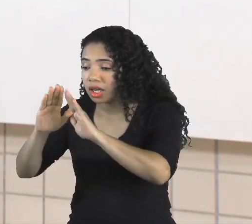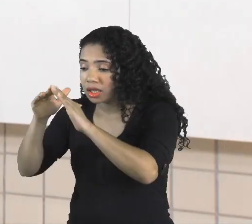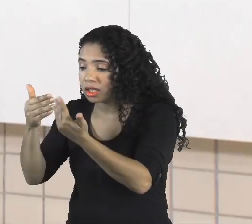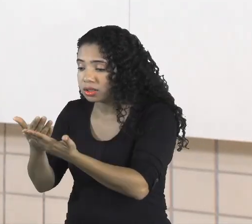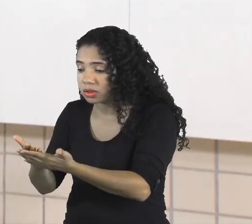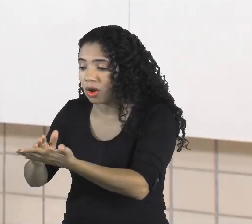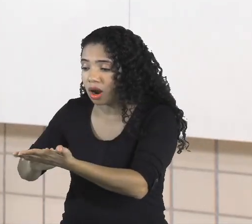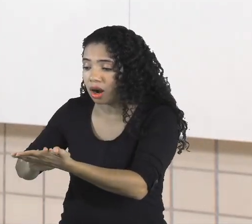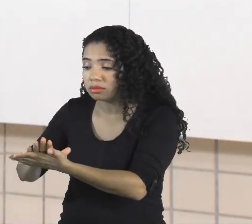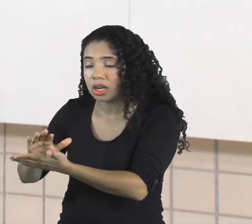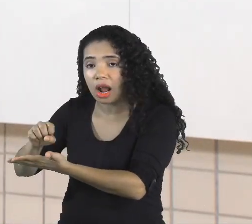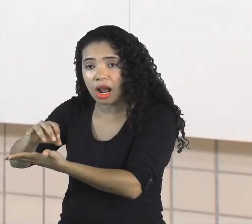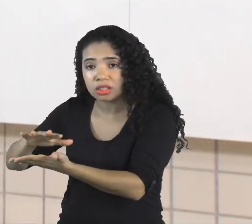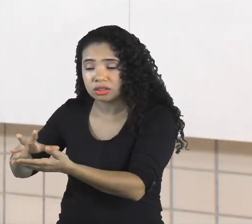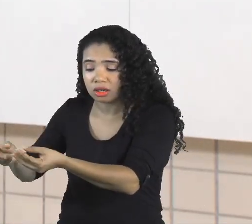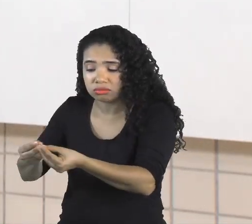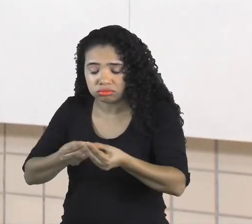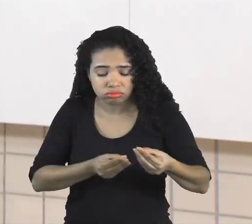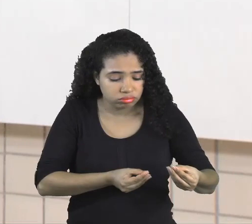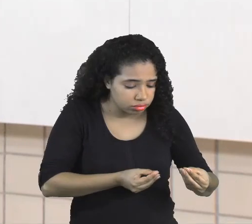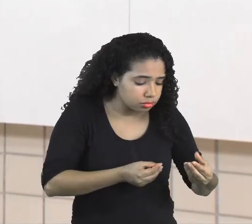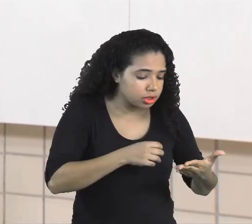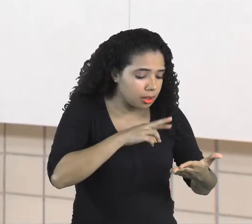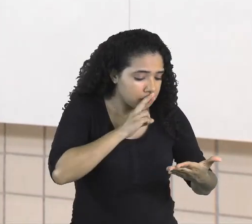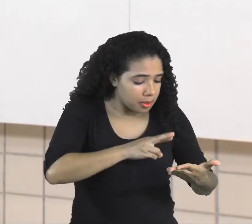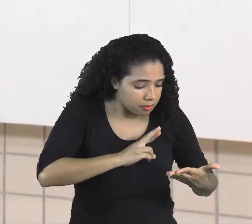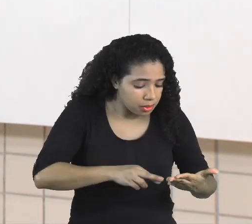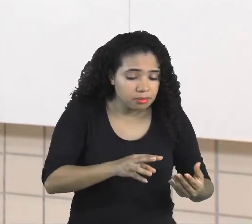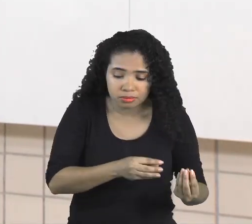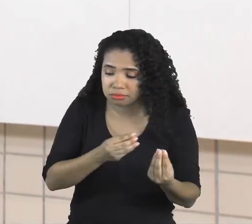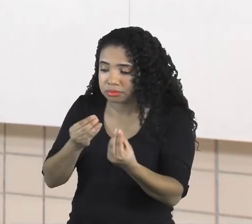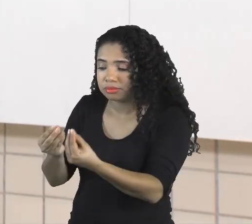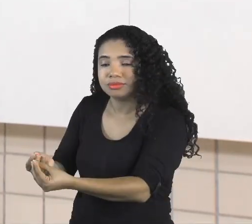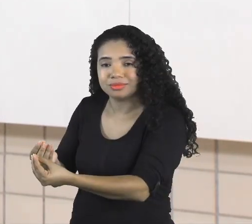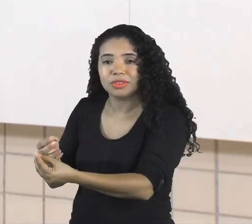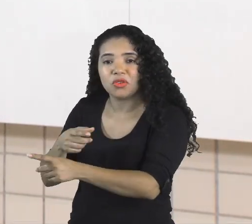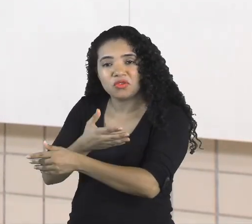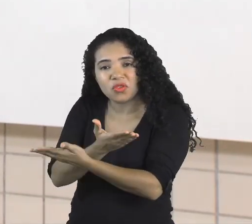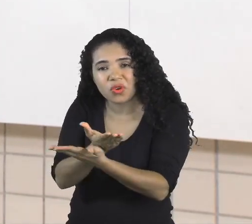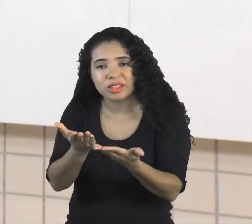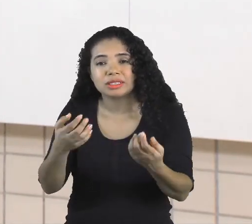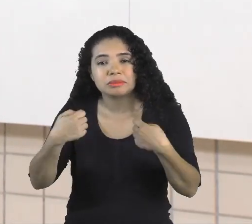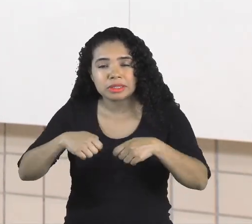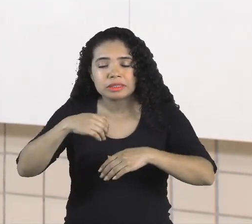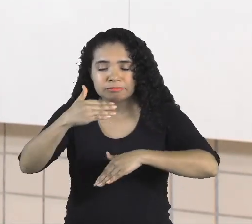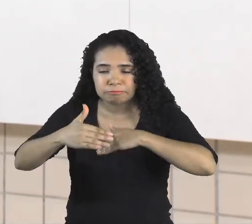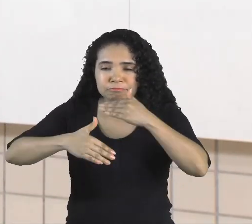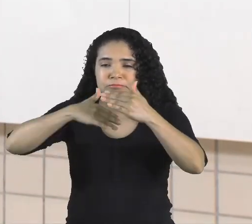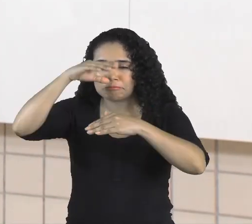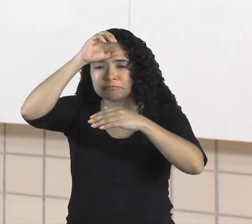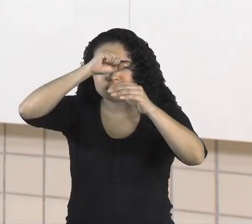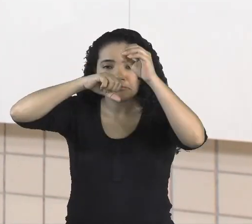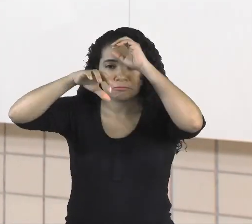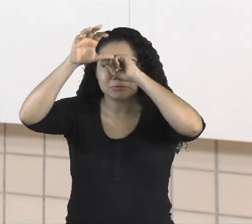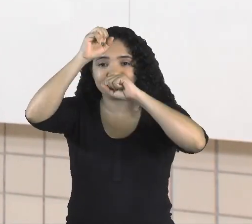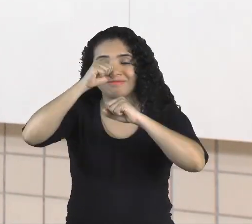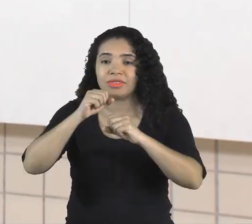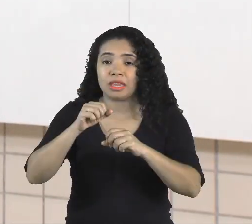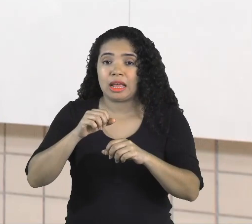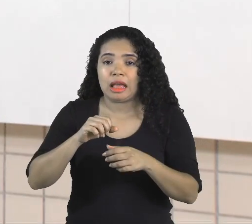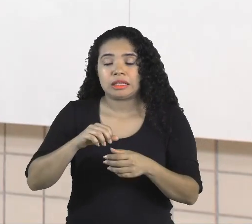atividade, responda, devolva, esteja sempre em desenvolvimento, não deixe de fazer suas